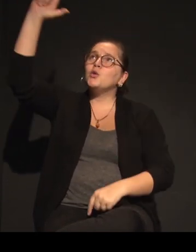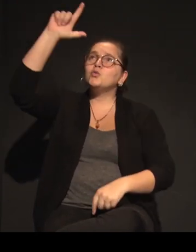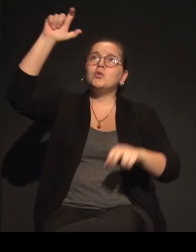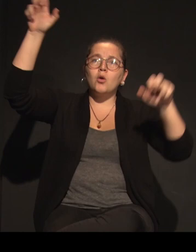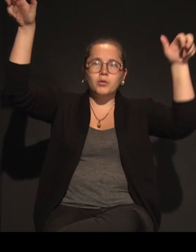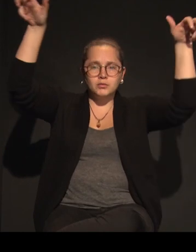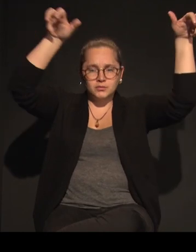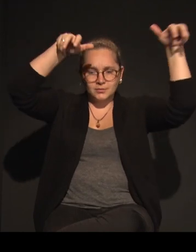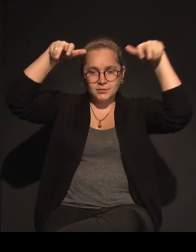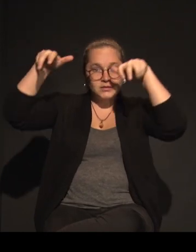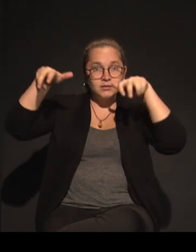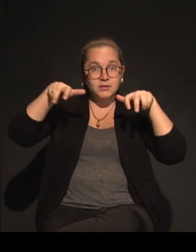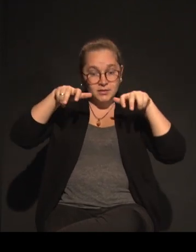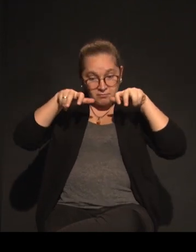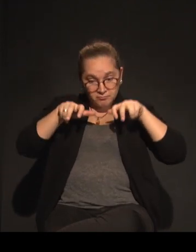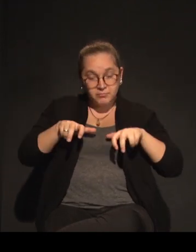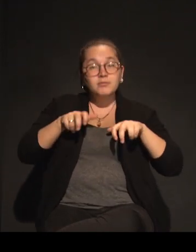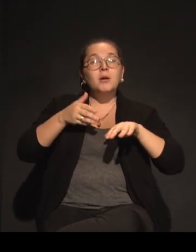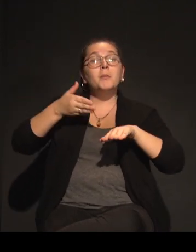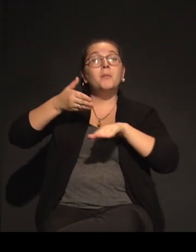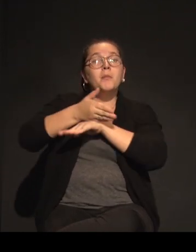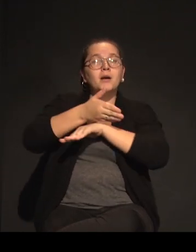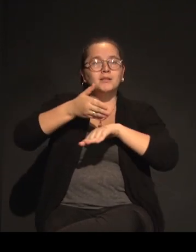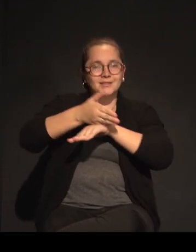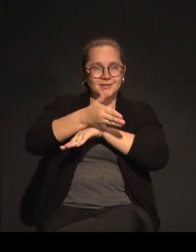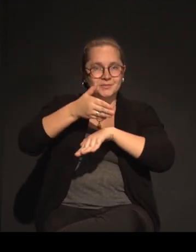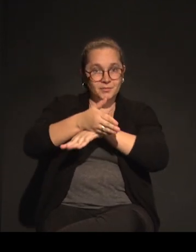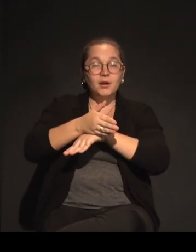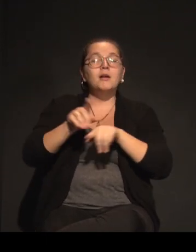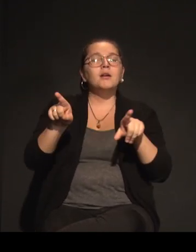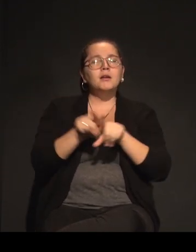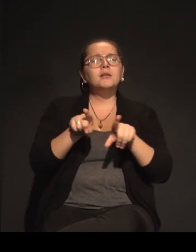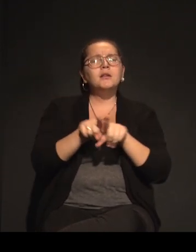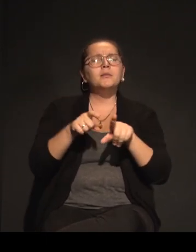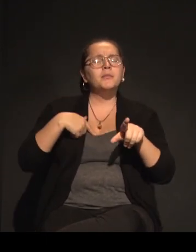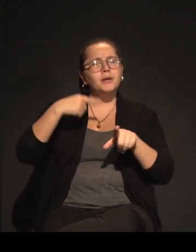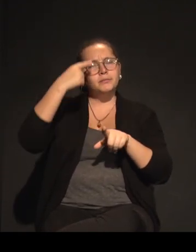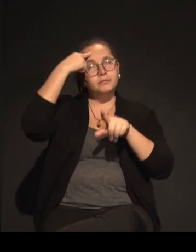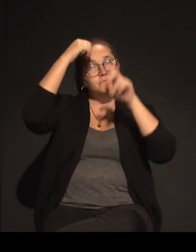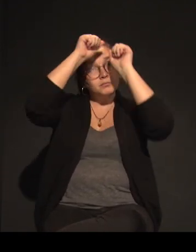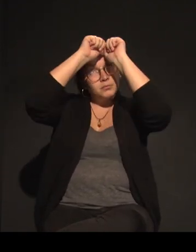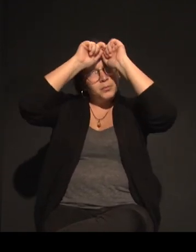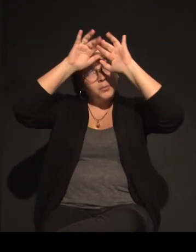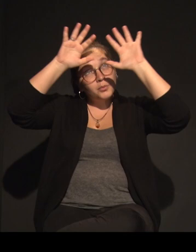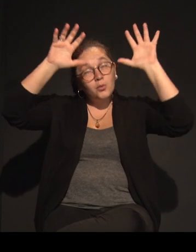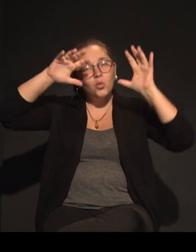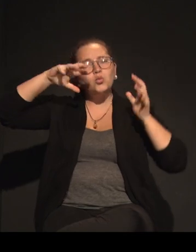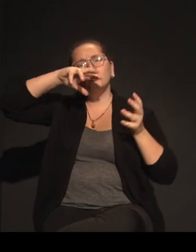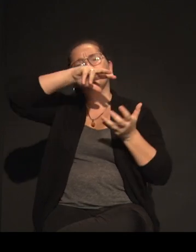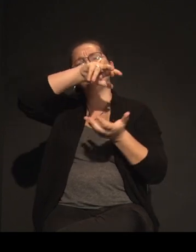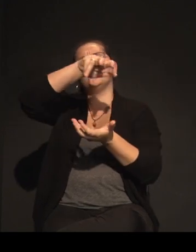para que venha participar e que nos ajuda a pensar o mundo